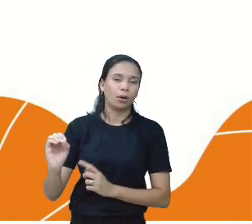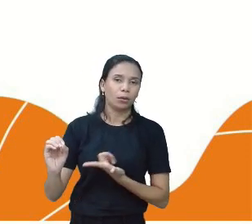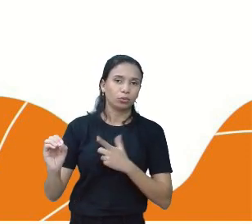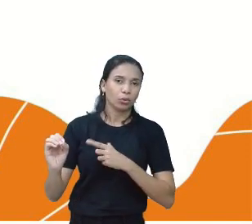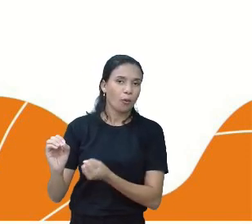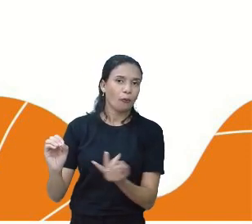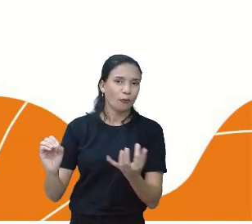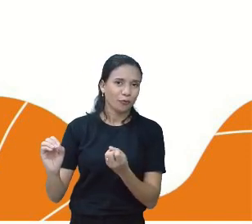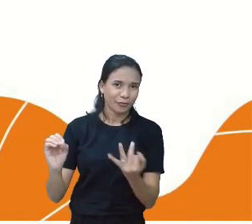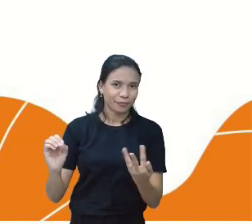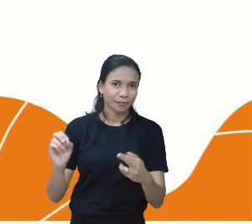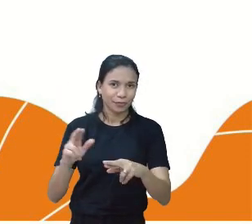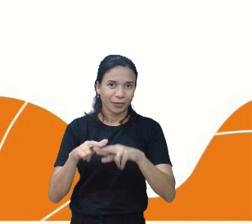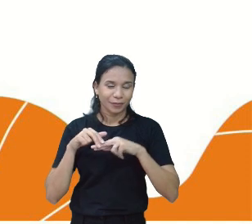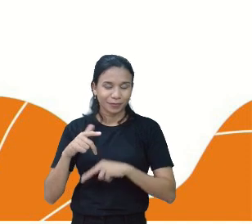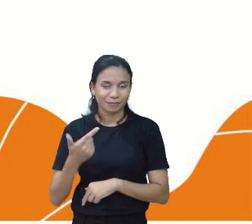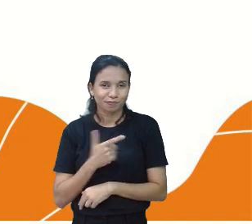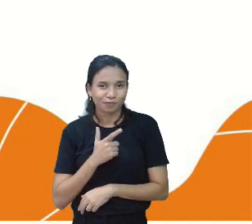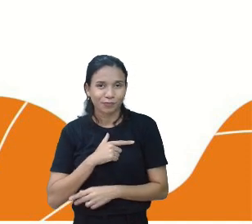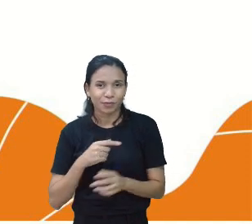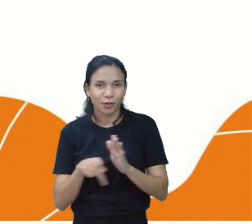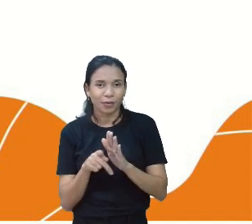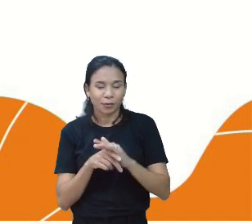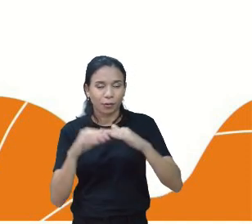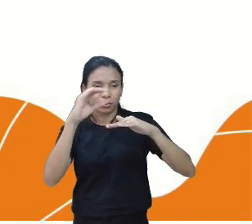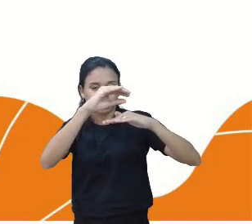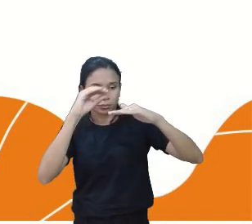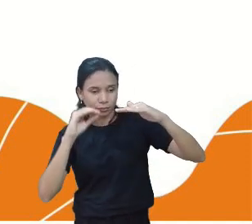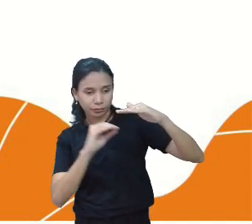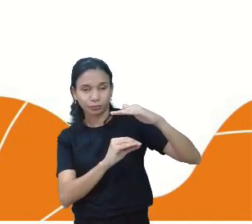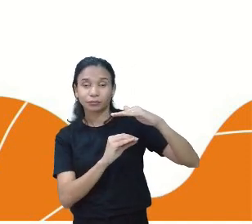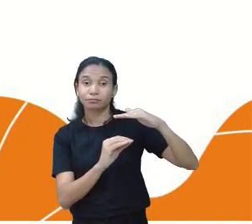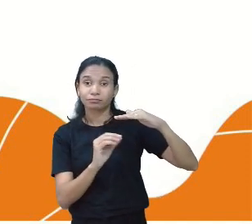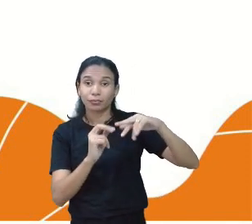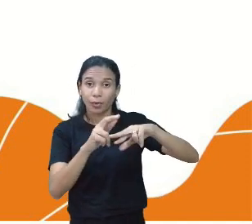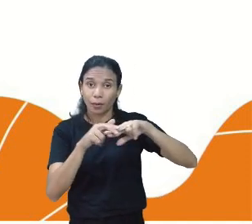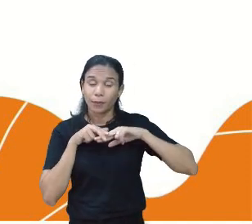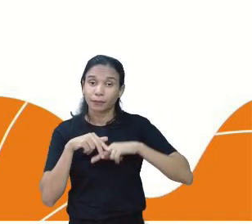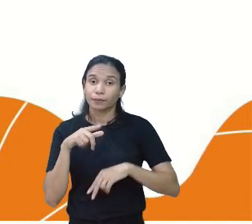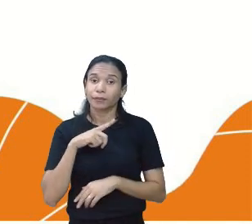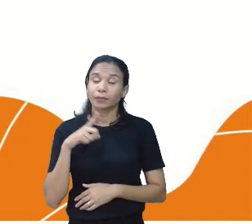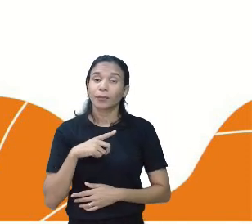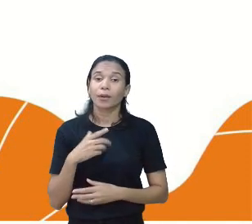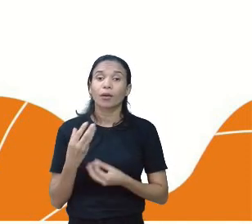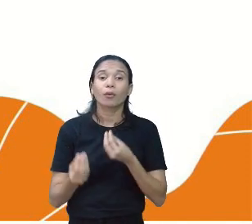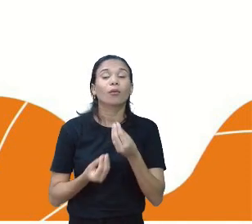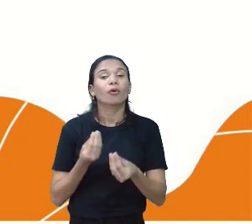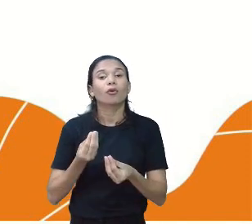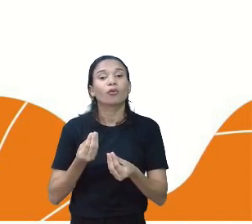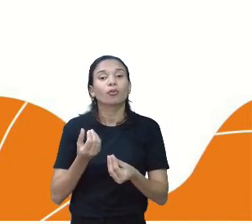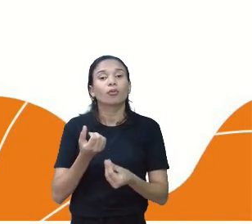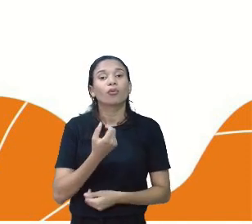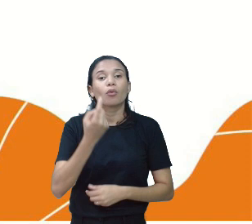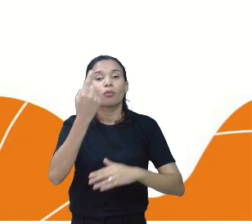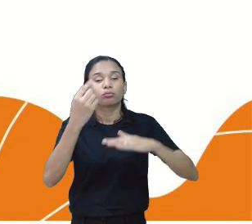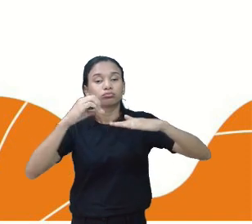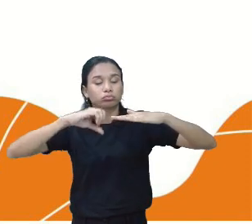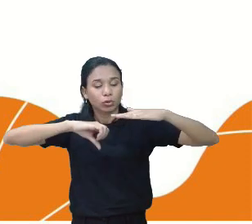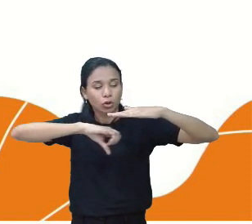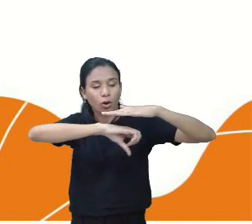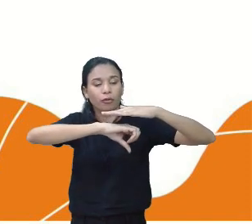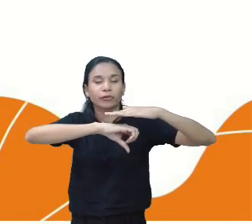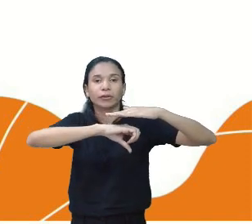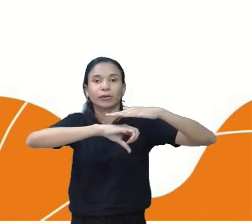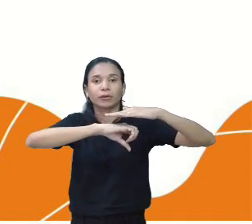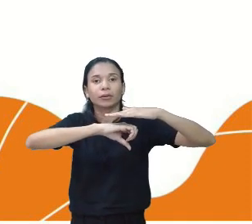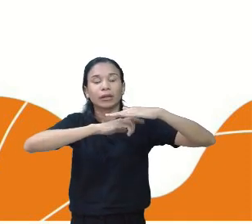quantidade, por isso eu não coloco ele ali, tá? E no denominador eu vou colocar um numeral 9